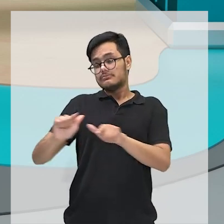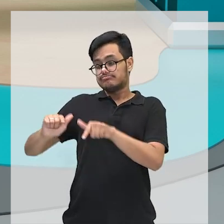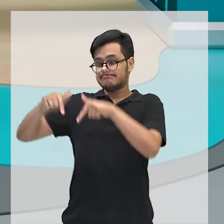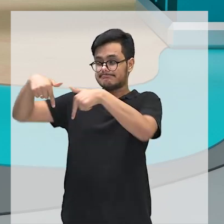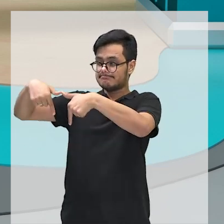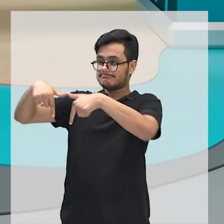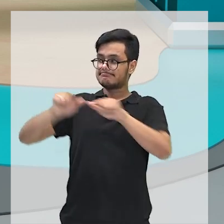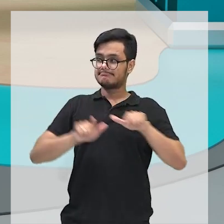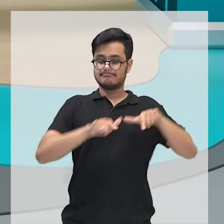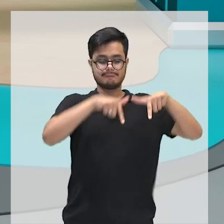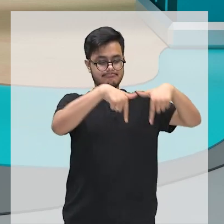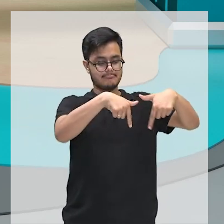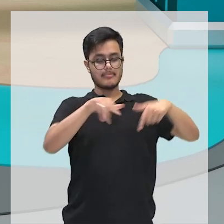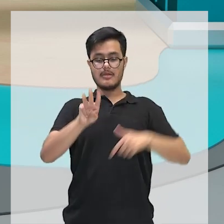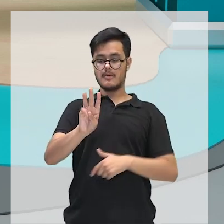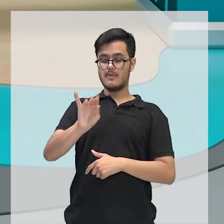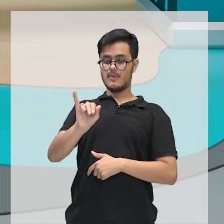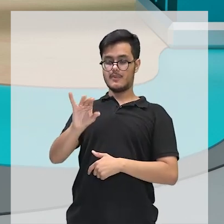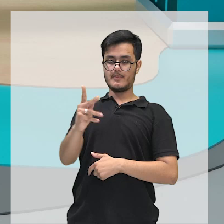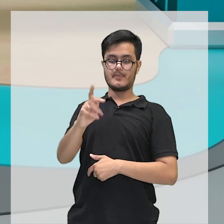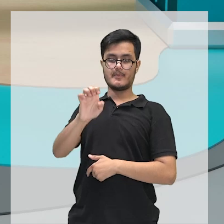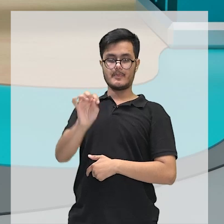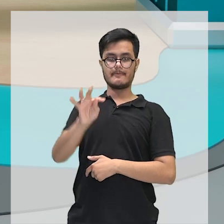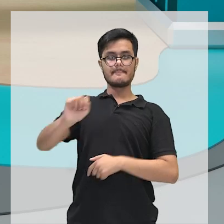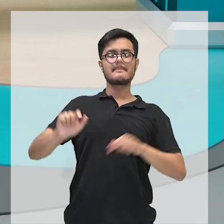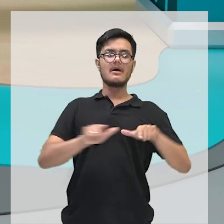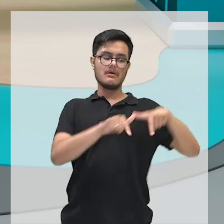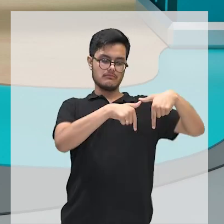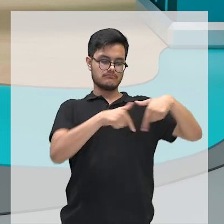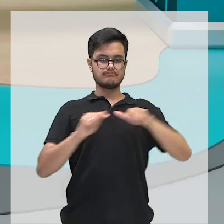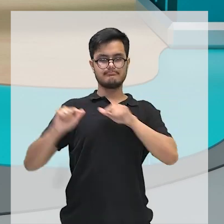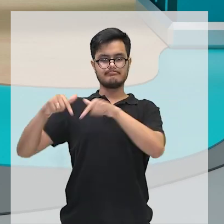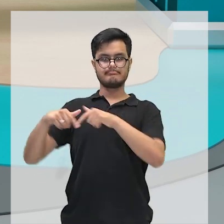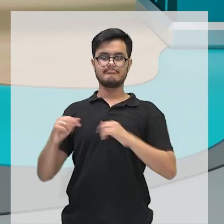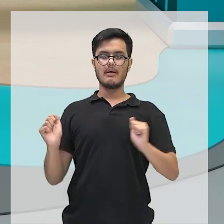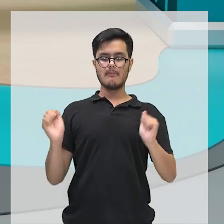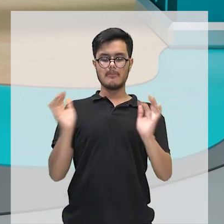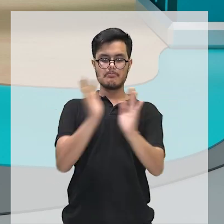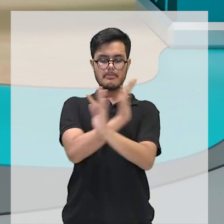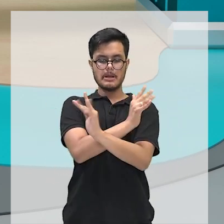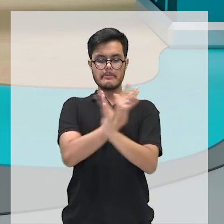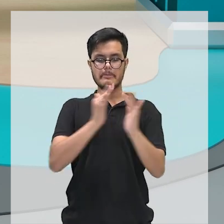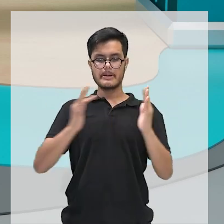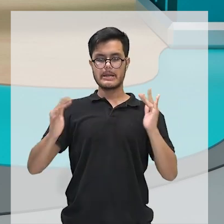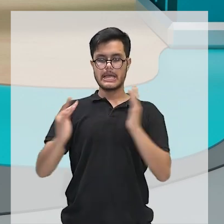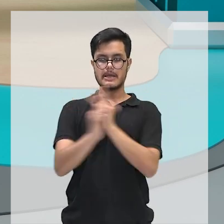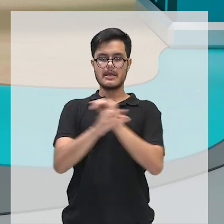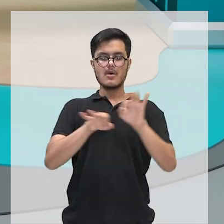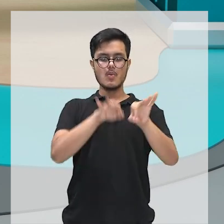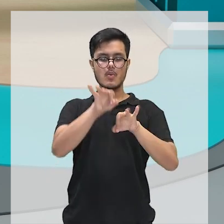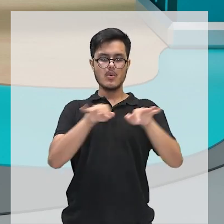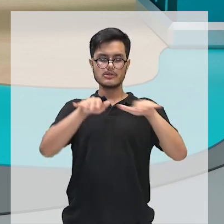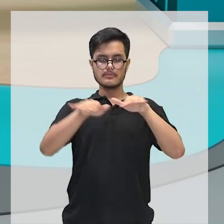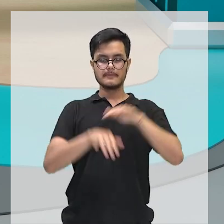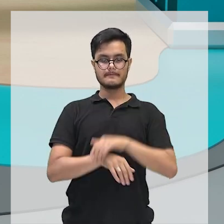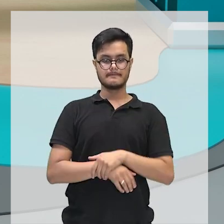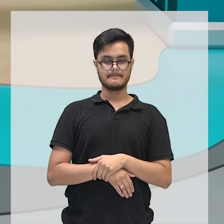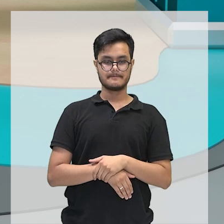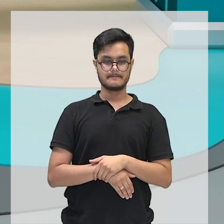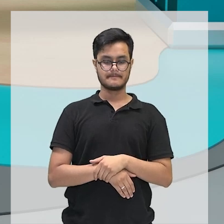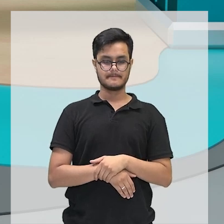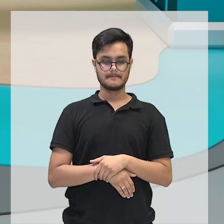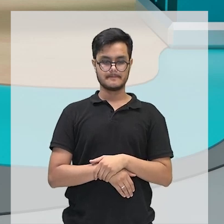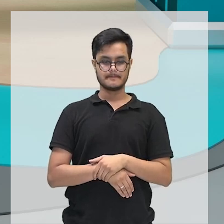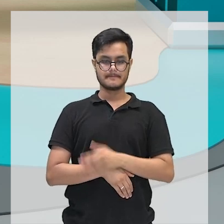é aí que acontece a questão da movimentação. Então observem aí novamente, pitch. E logo